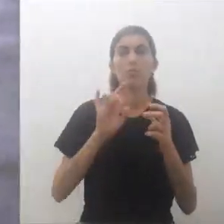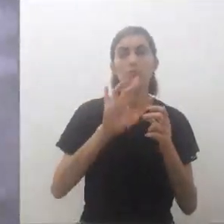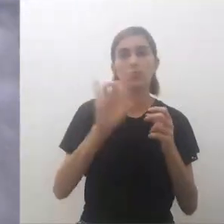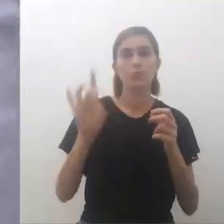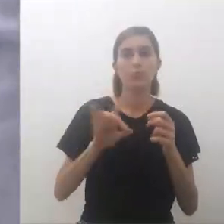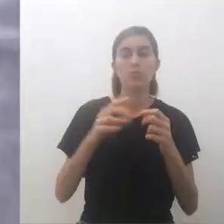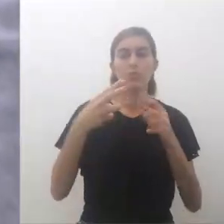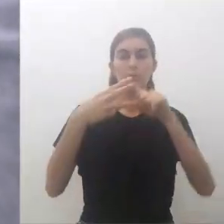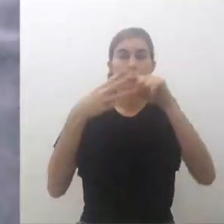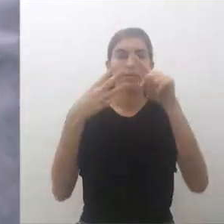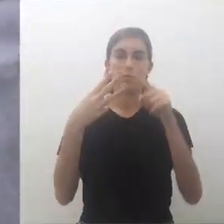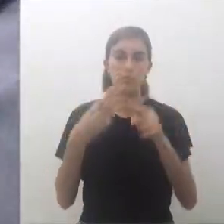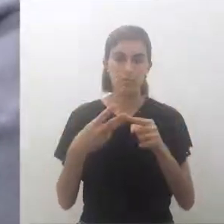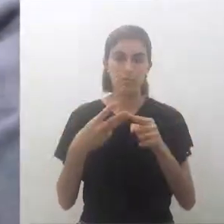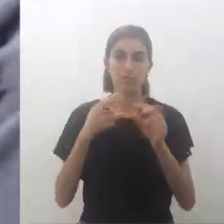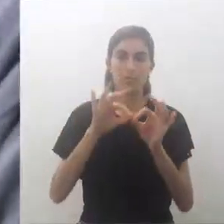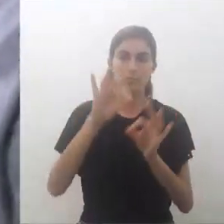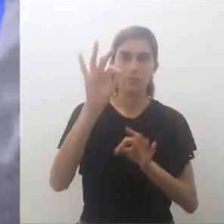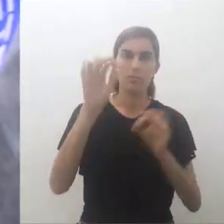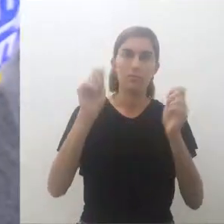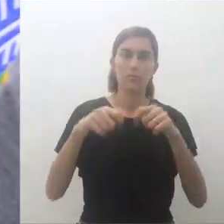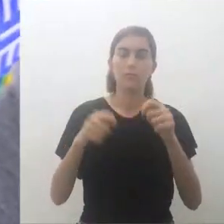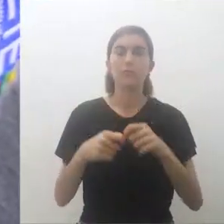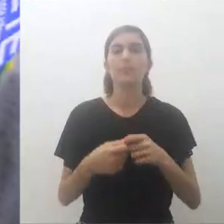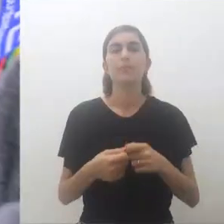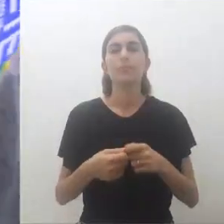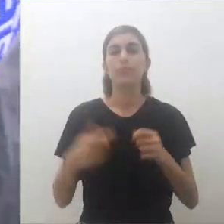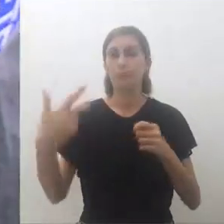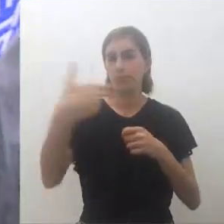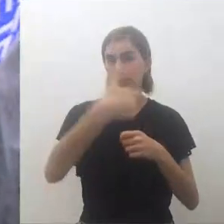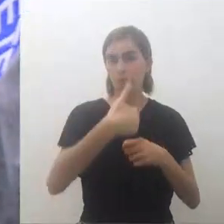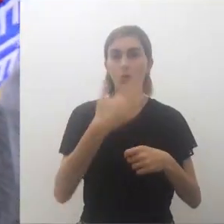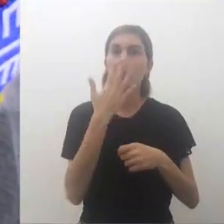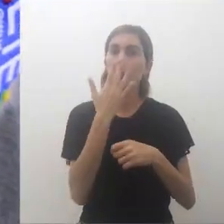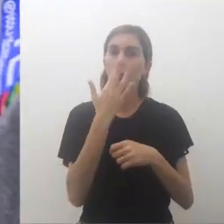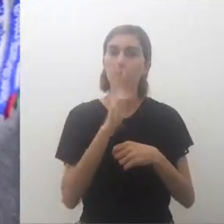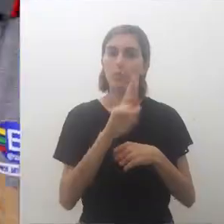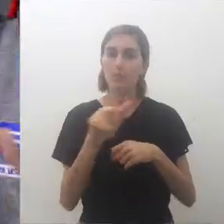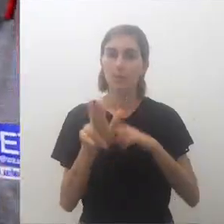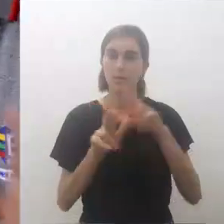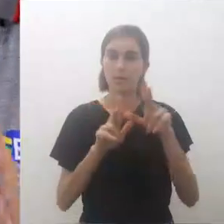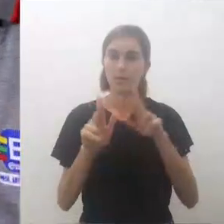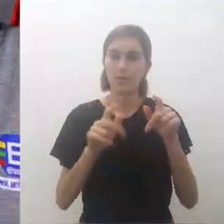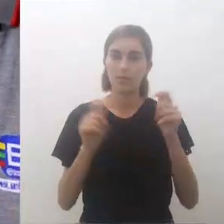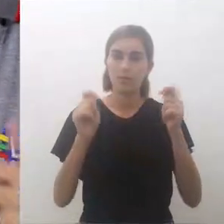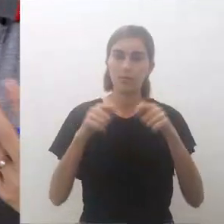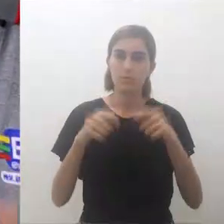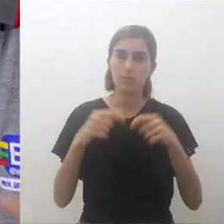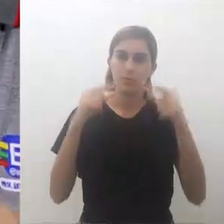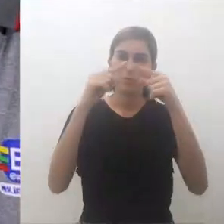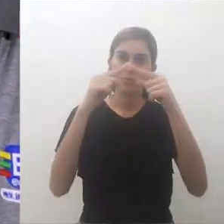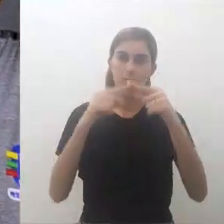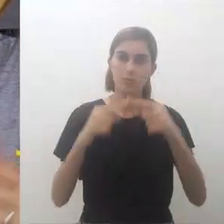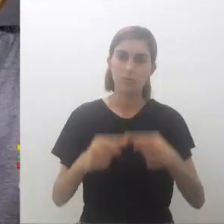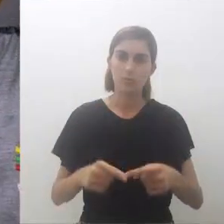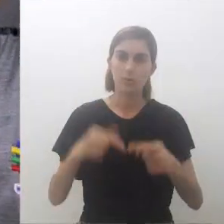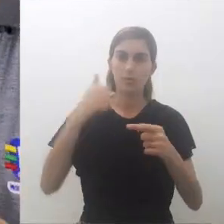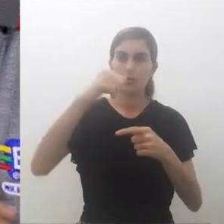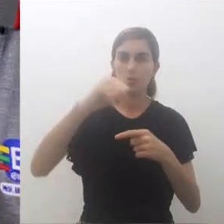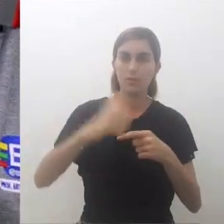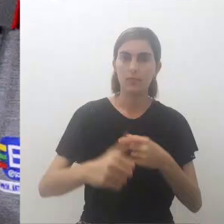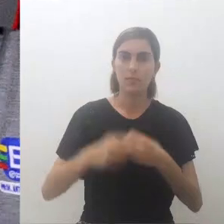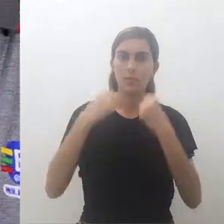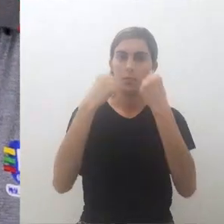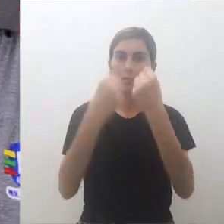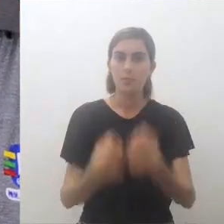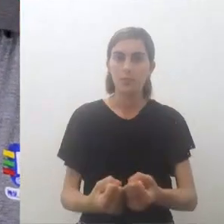3 tamanhos possíveis e cores diferentes, para que a gente possa combinar, avaliar o peso e a